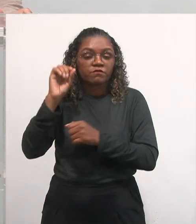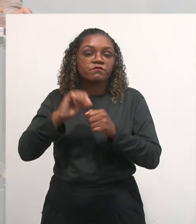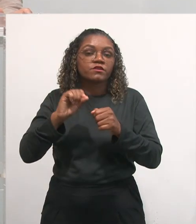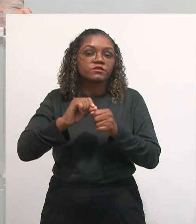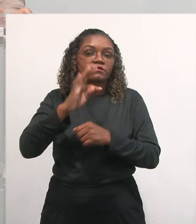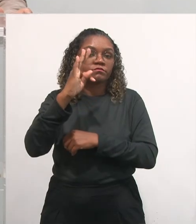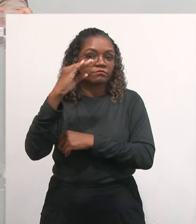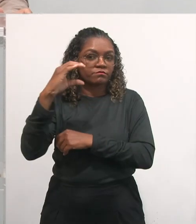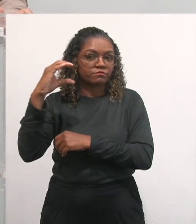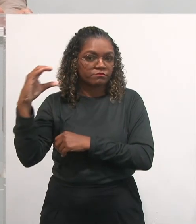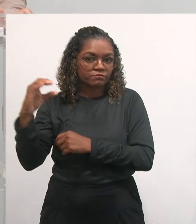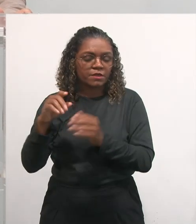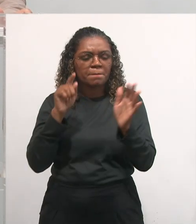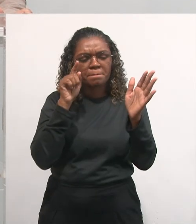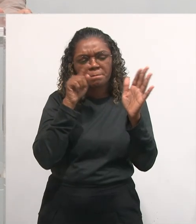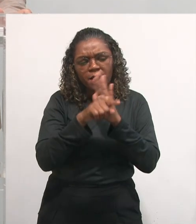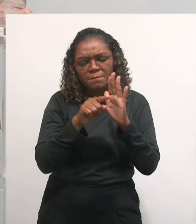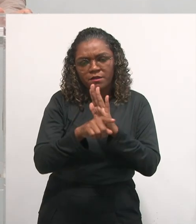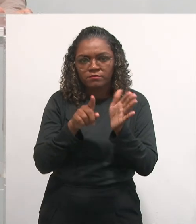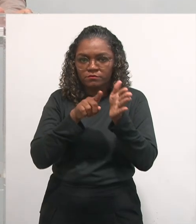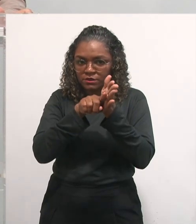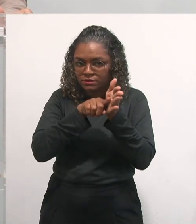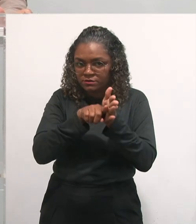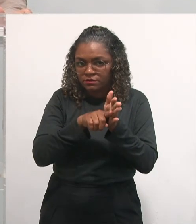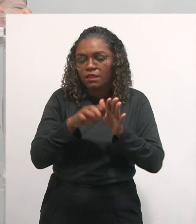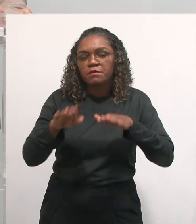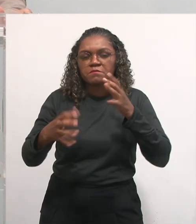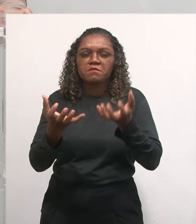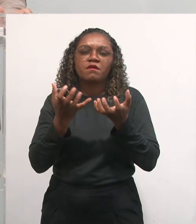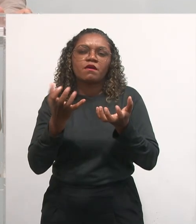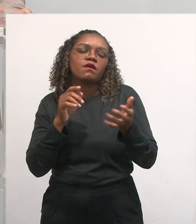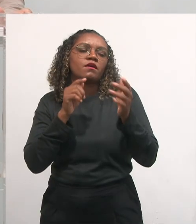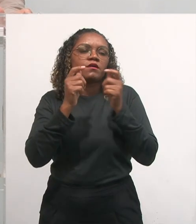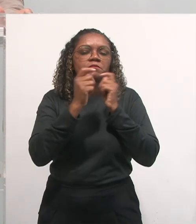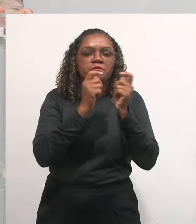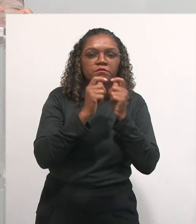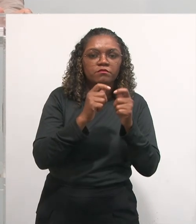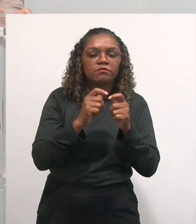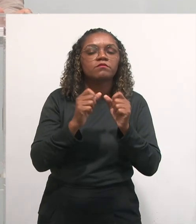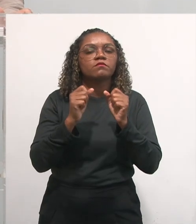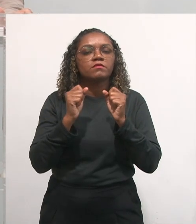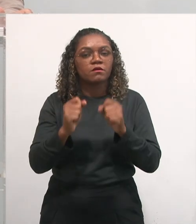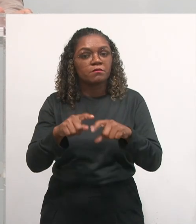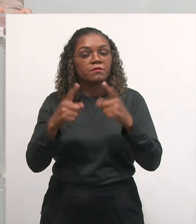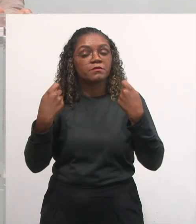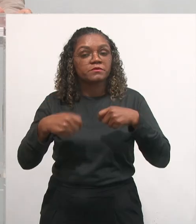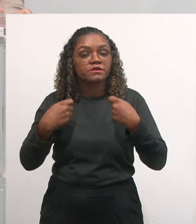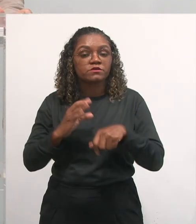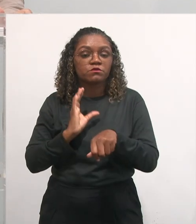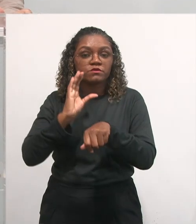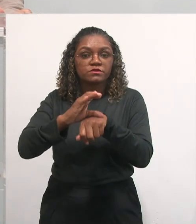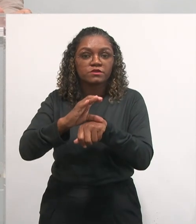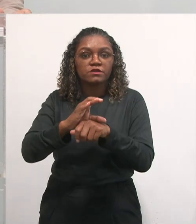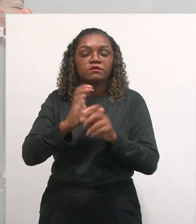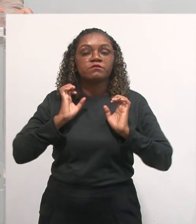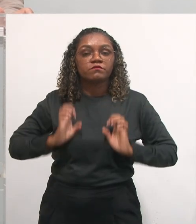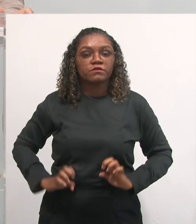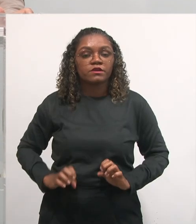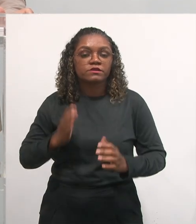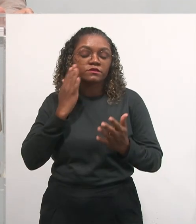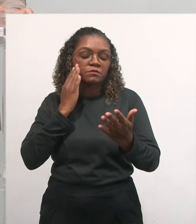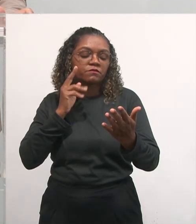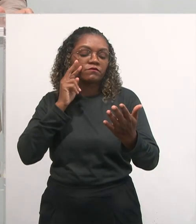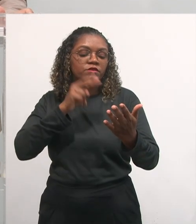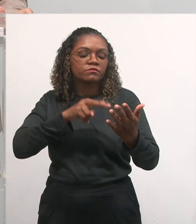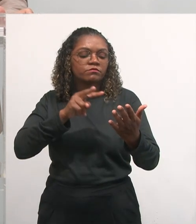dependendo da pesquisa, quer fazer entrevistas, alguma coisa assim, tem que passar por um conselho de ética esse questionário,